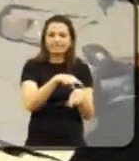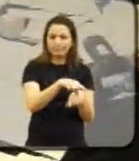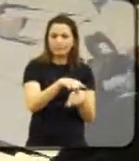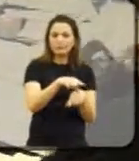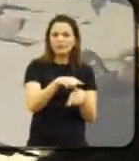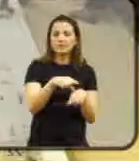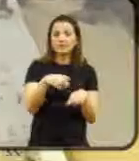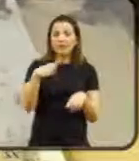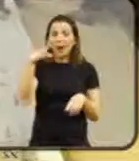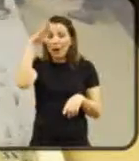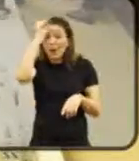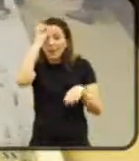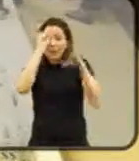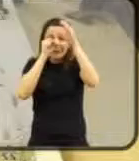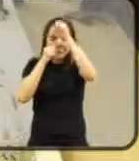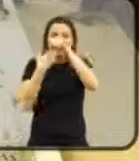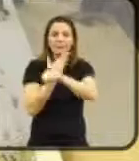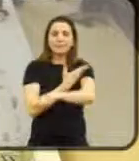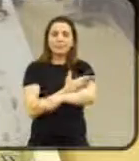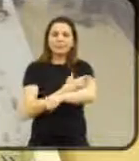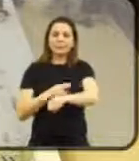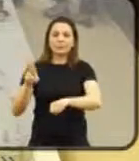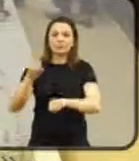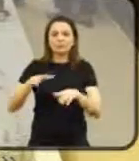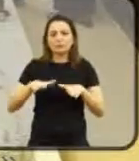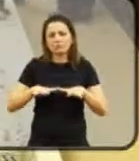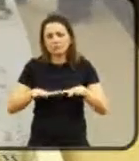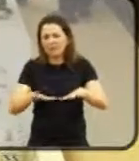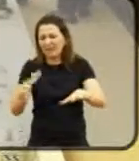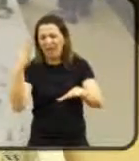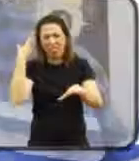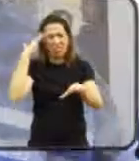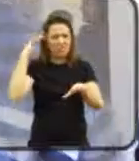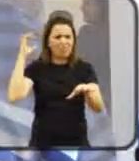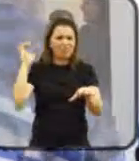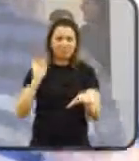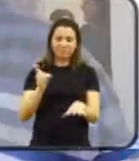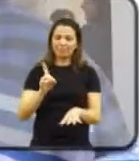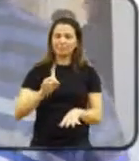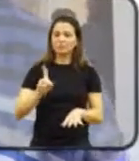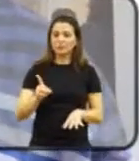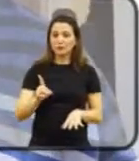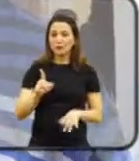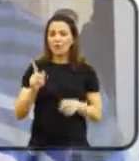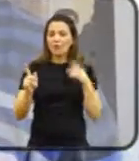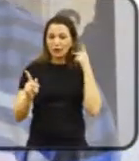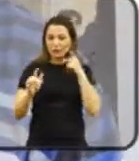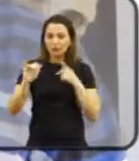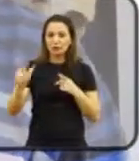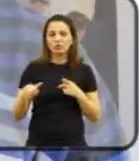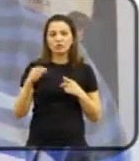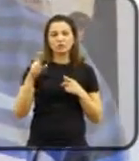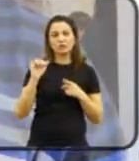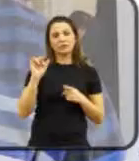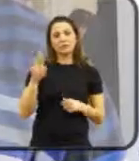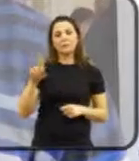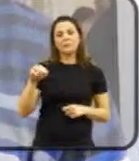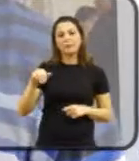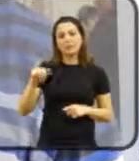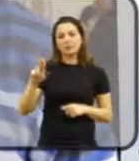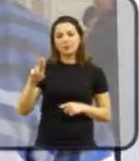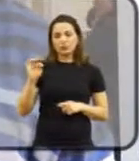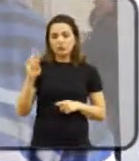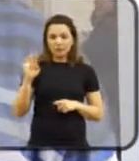aprende praticando, utilizando as máquinas, não só na teoria. Por isso, para o vereador Zair Martinelli, esse projeto já é